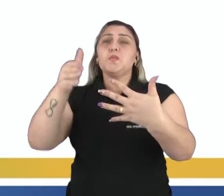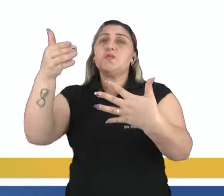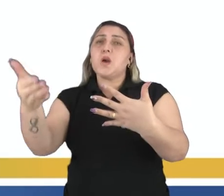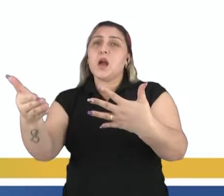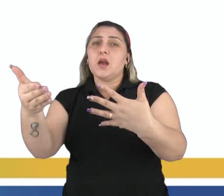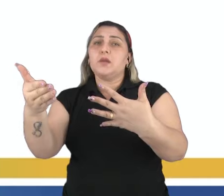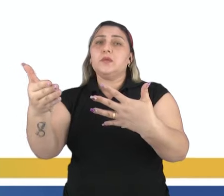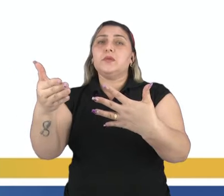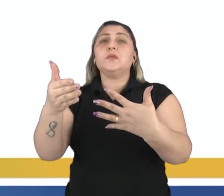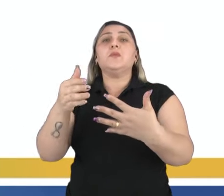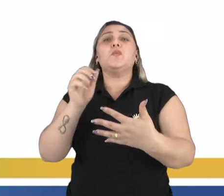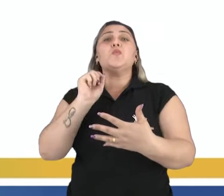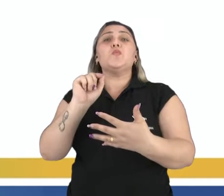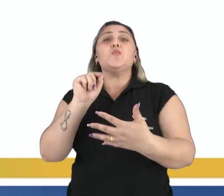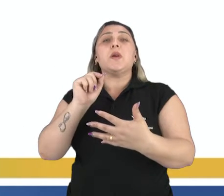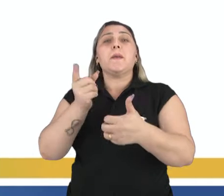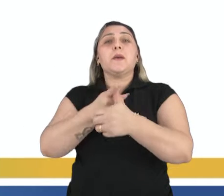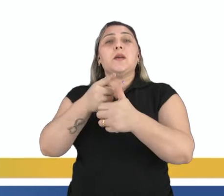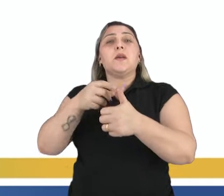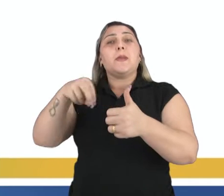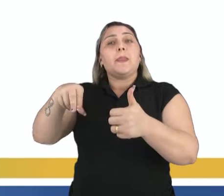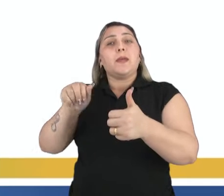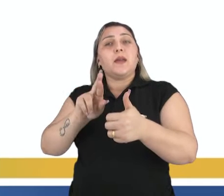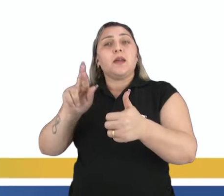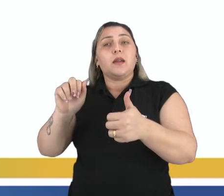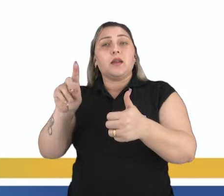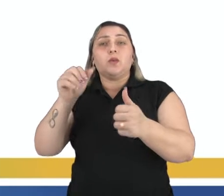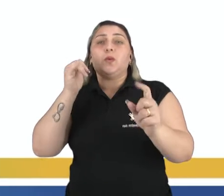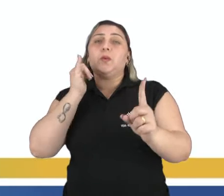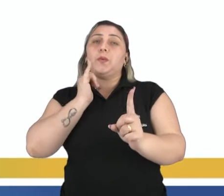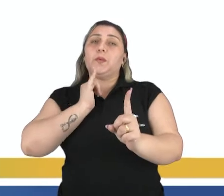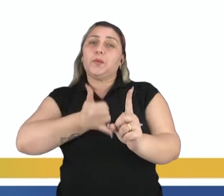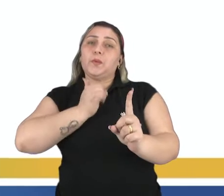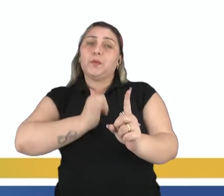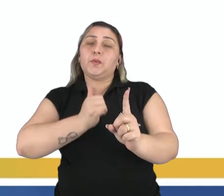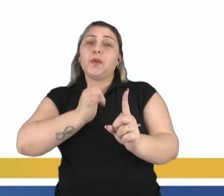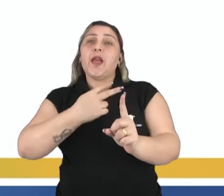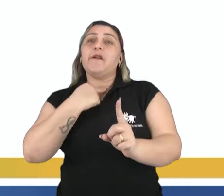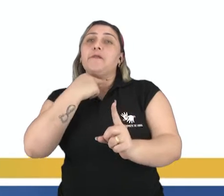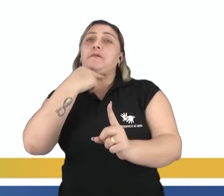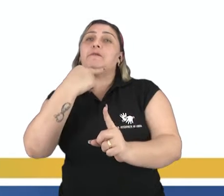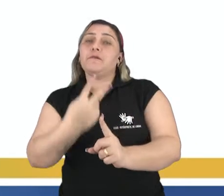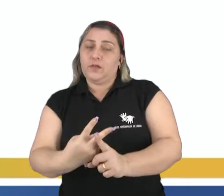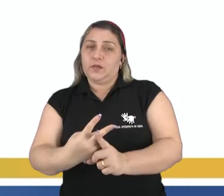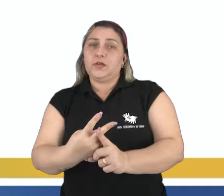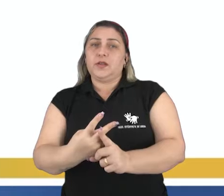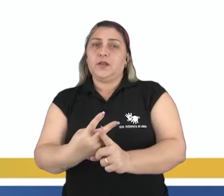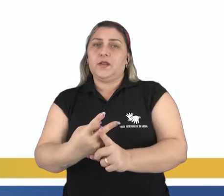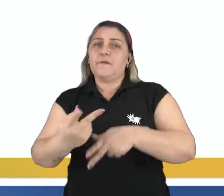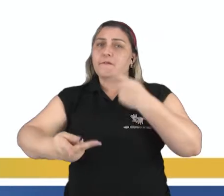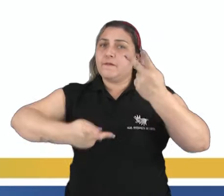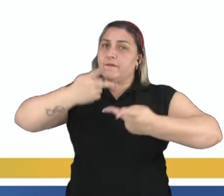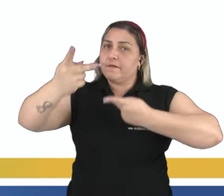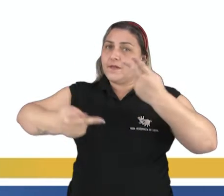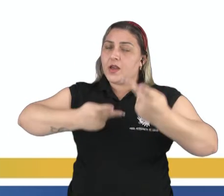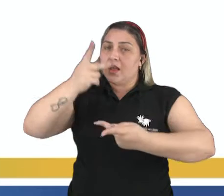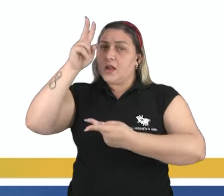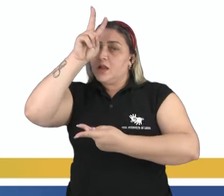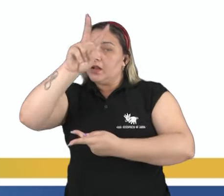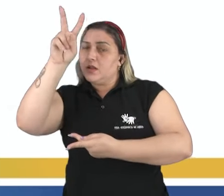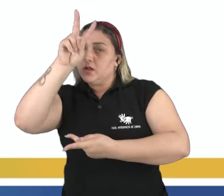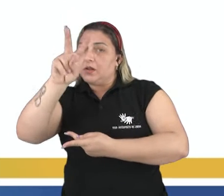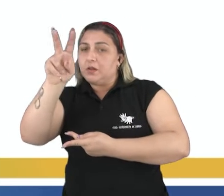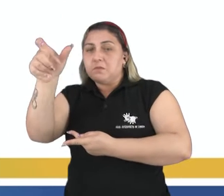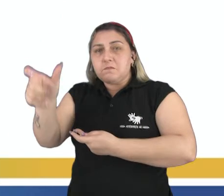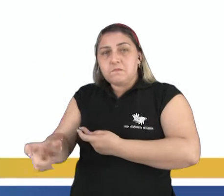os elementos da narrativa, né? Primeiro nós temos aqui o narrador, que é aquela voz da narrativa, tá? Isto é, aquele ou